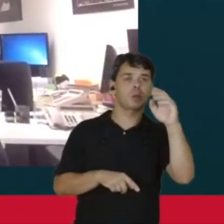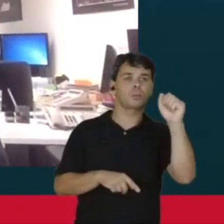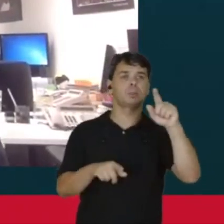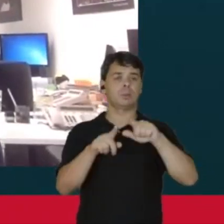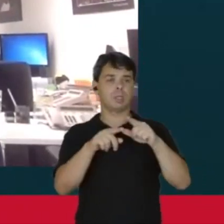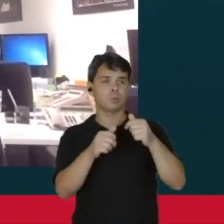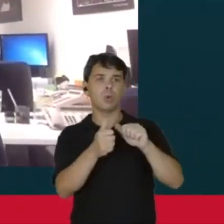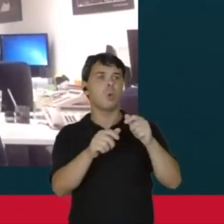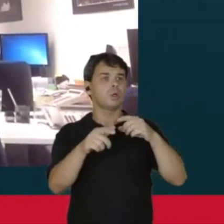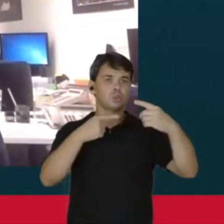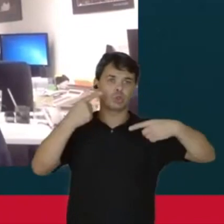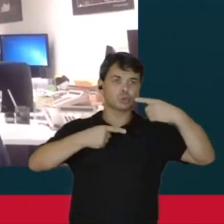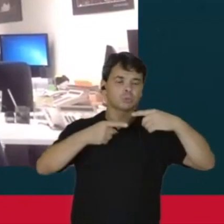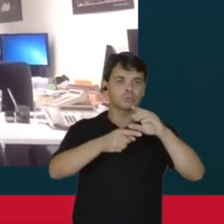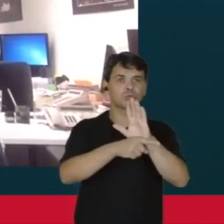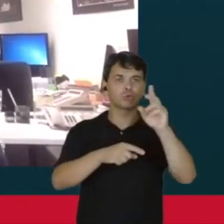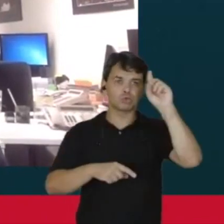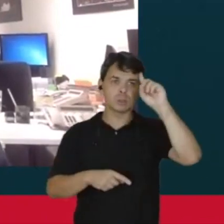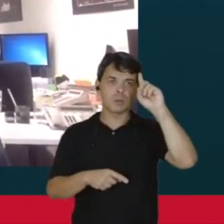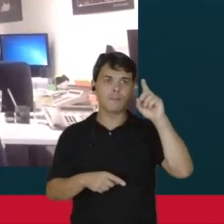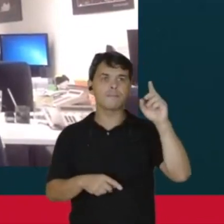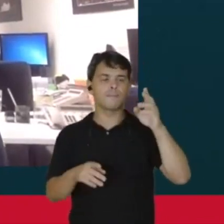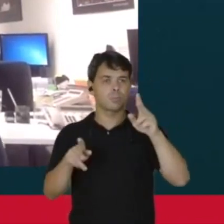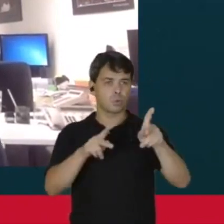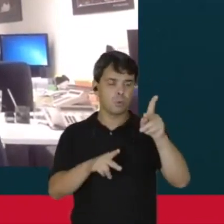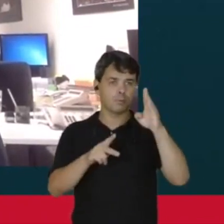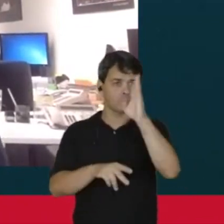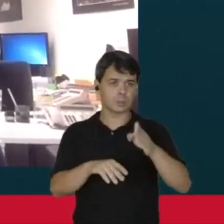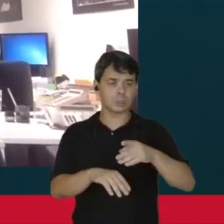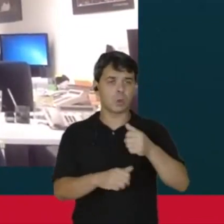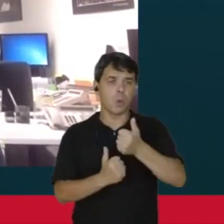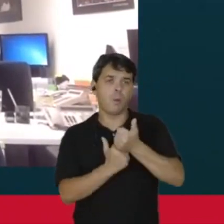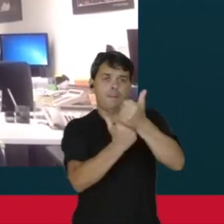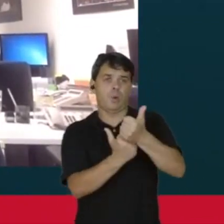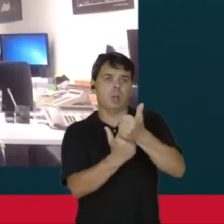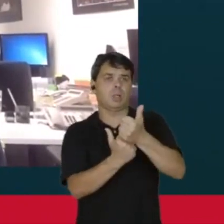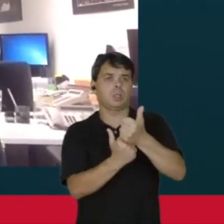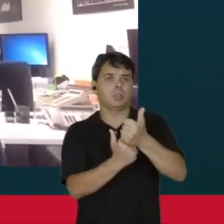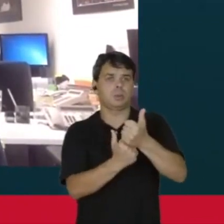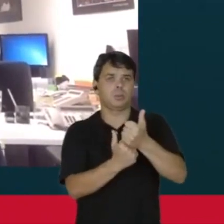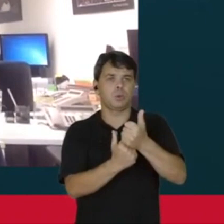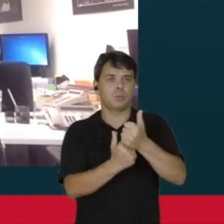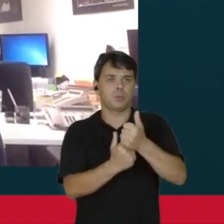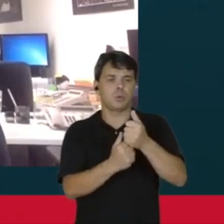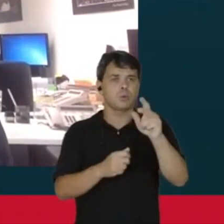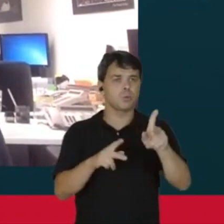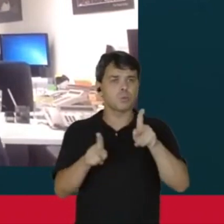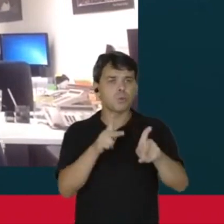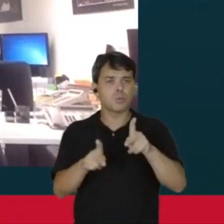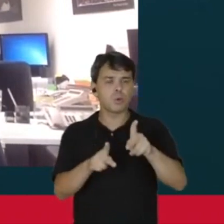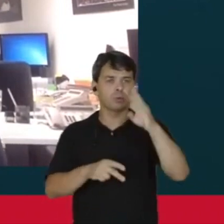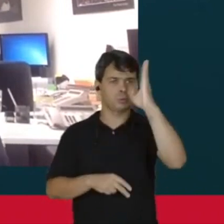população. Nunca antes nós tivemos uma CPI apoiada e sustentada por uma quantidade tão grande